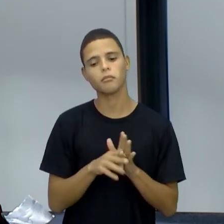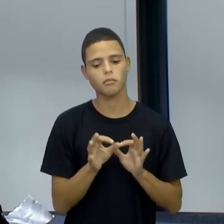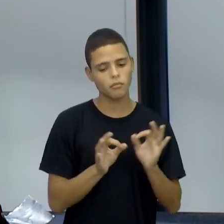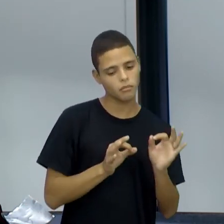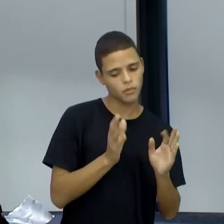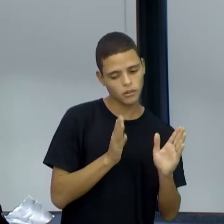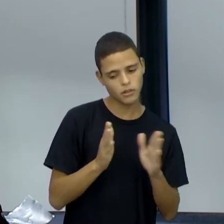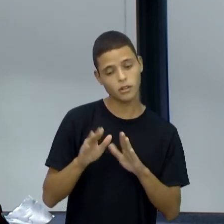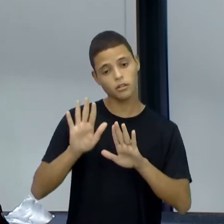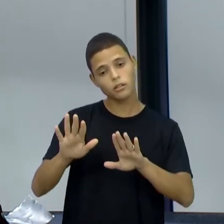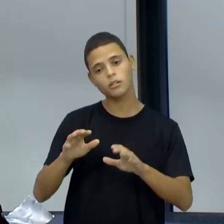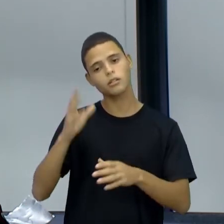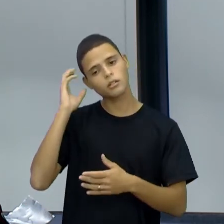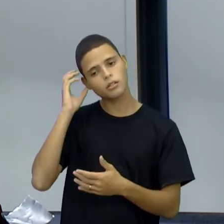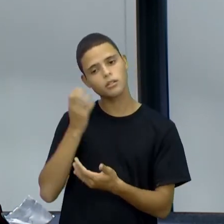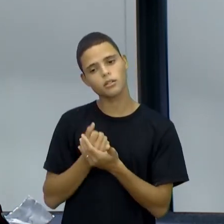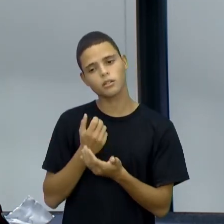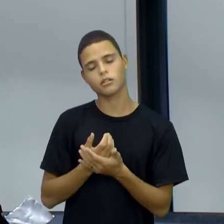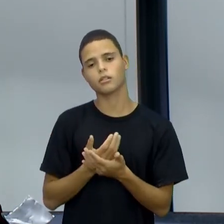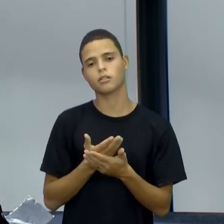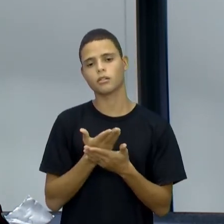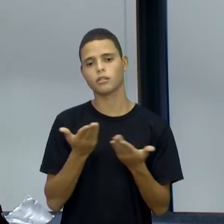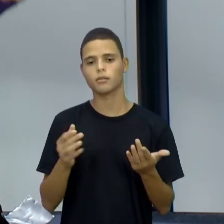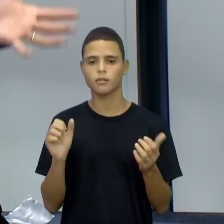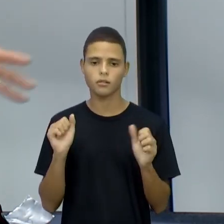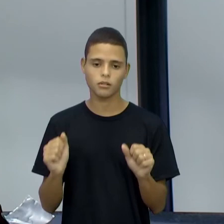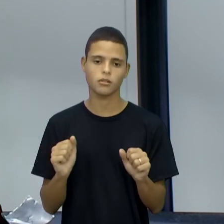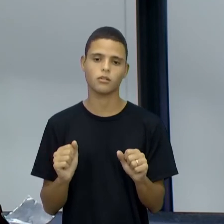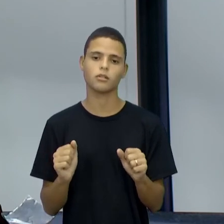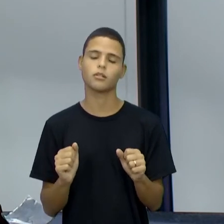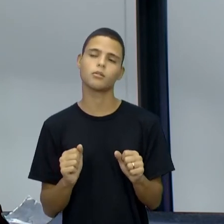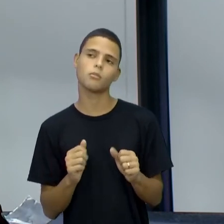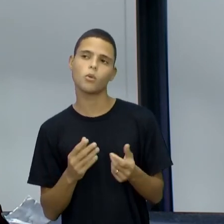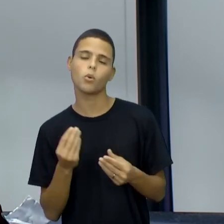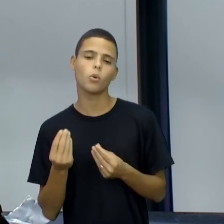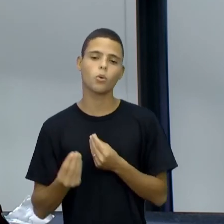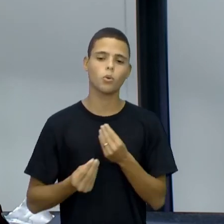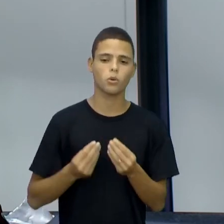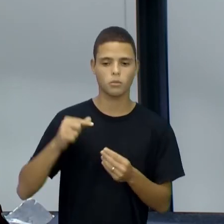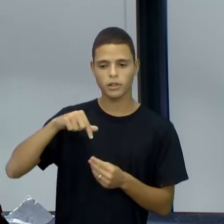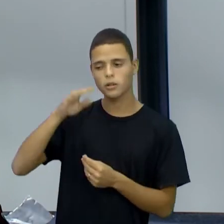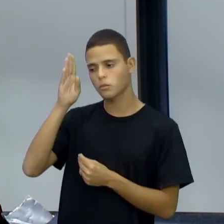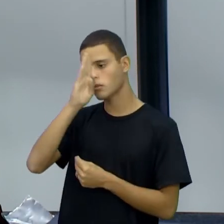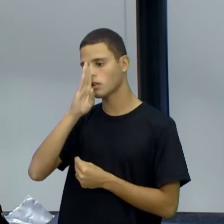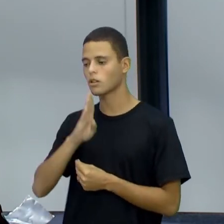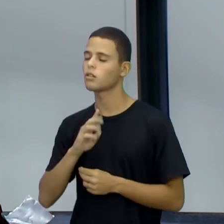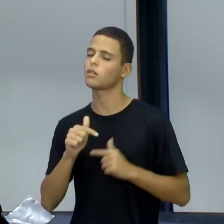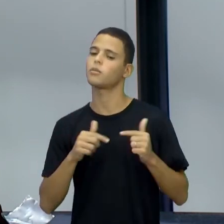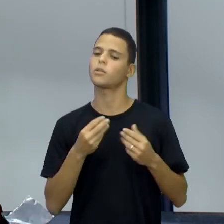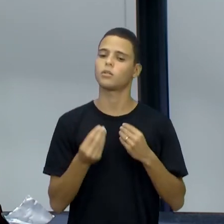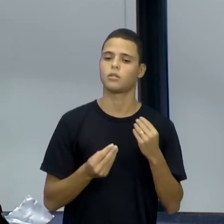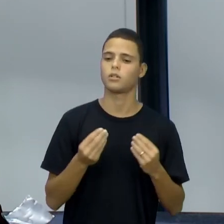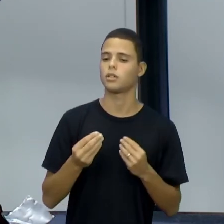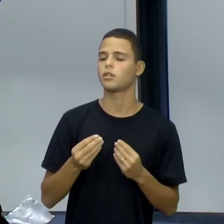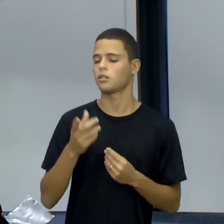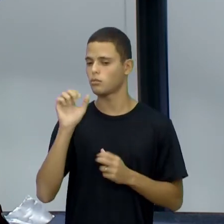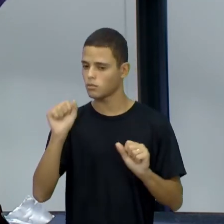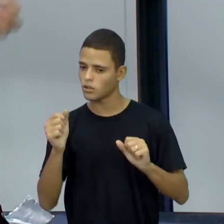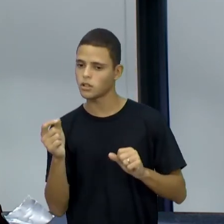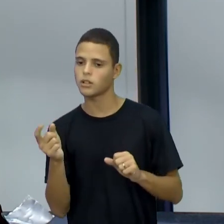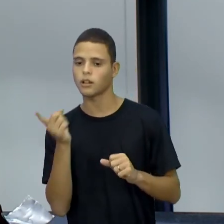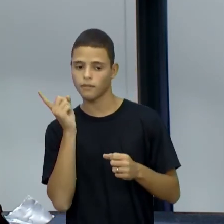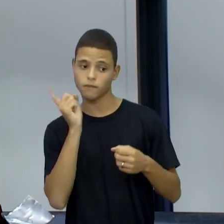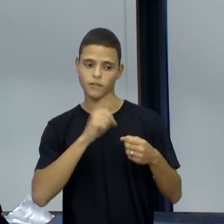funcionamento, mas o podcast de vocês também pode falar sobre as potencialidades, como que é aqui no Brasil. Retome os primeiros vídeos